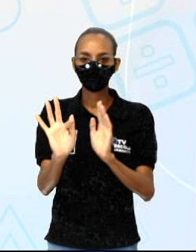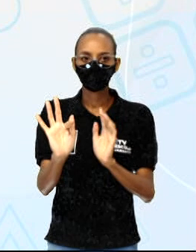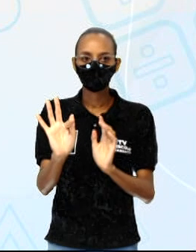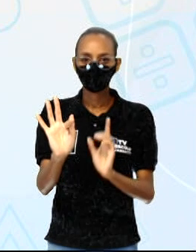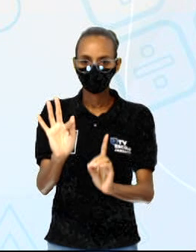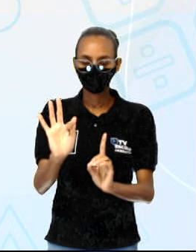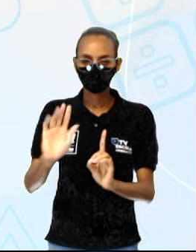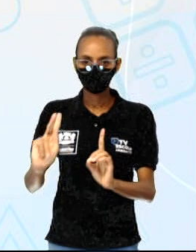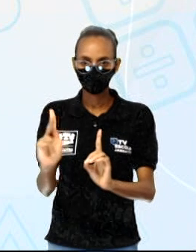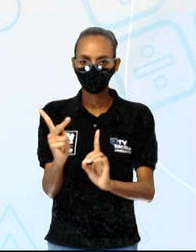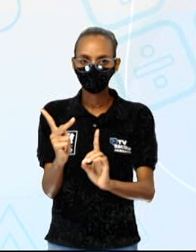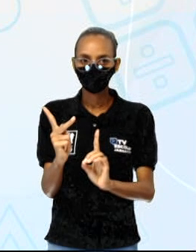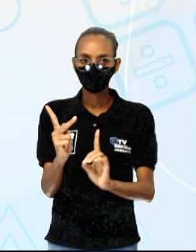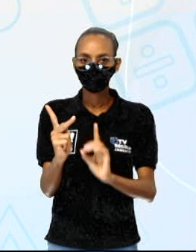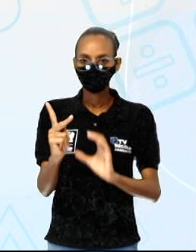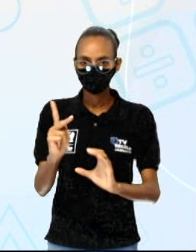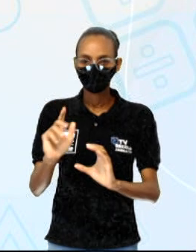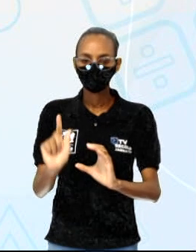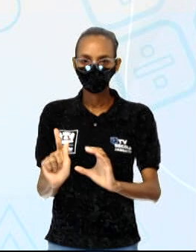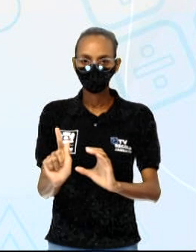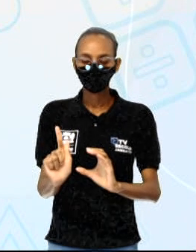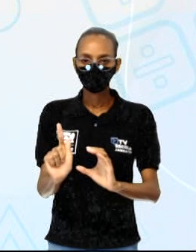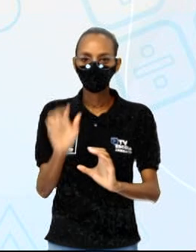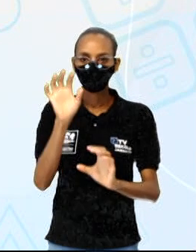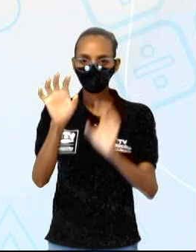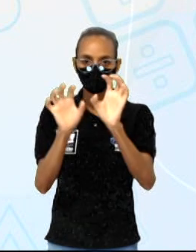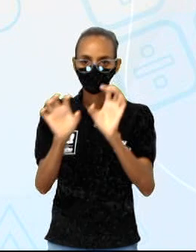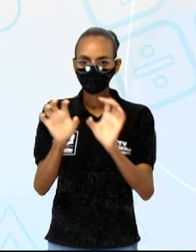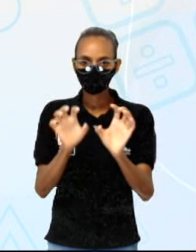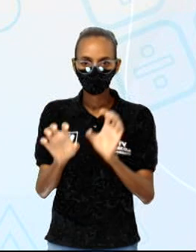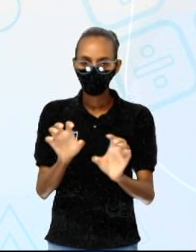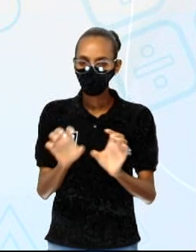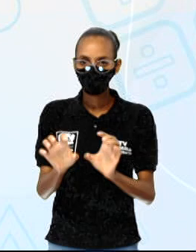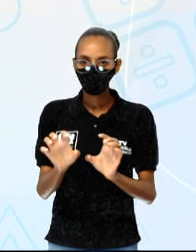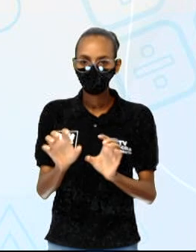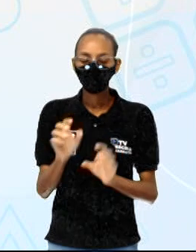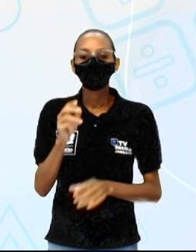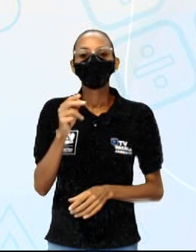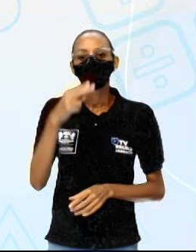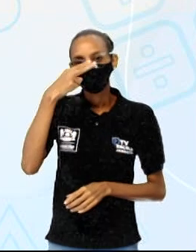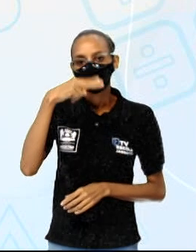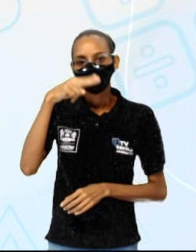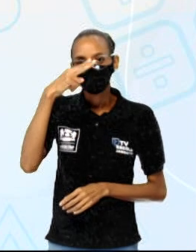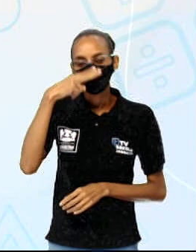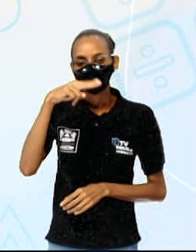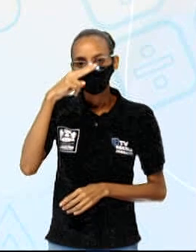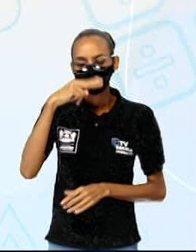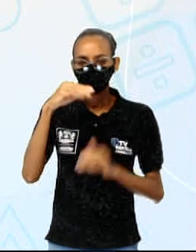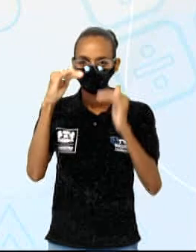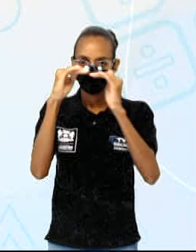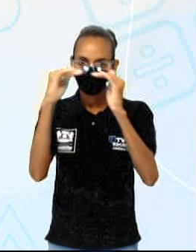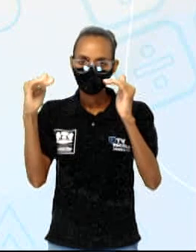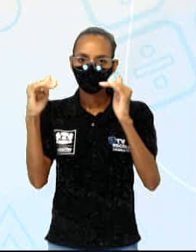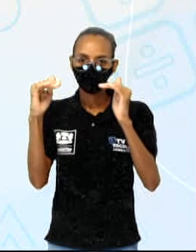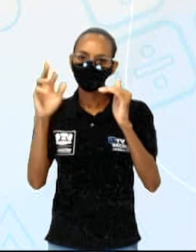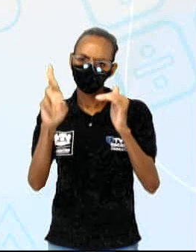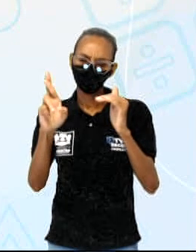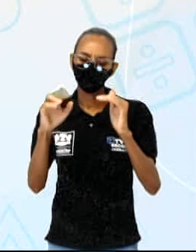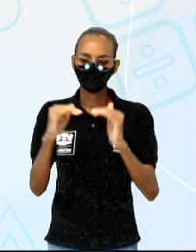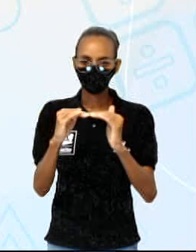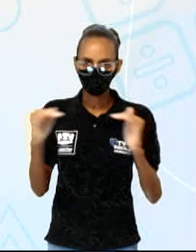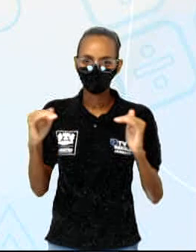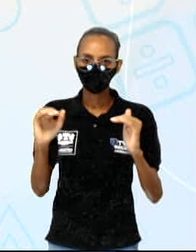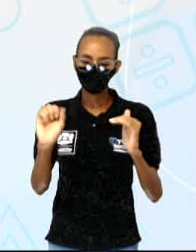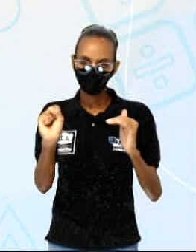e C e G, eles estão nas mesmas posições, claro que um na reta R e o outro na reta S.